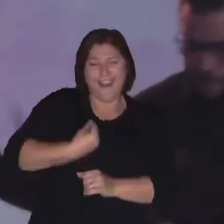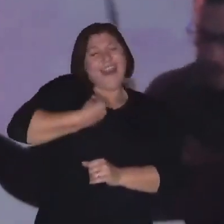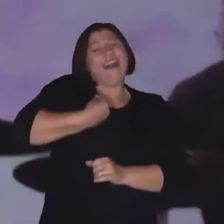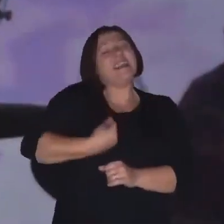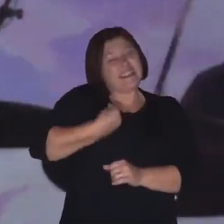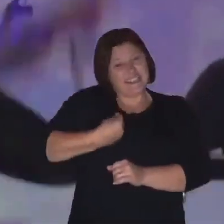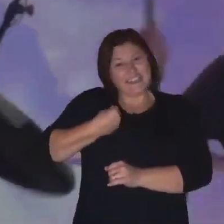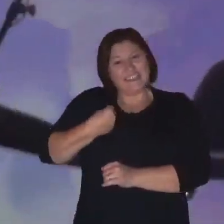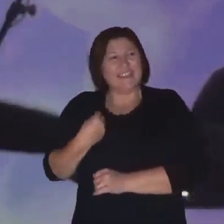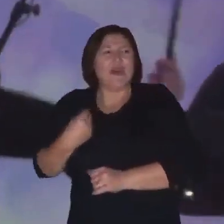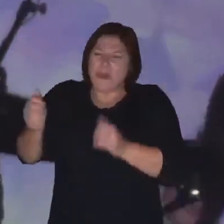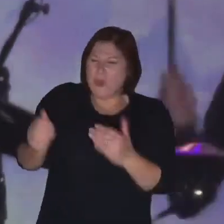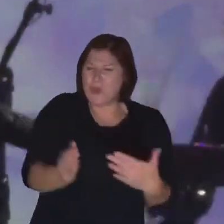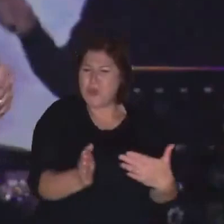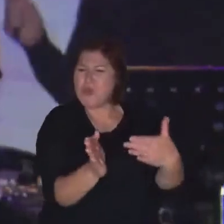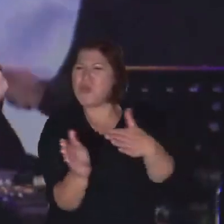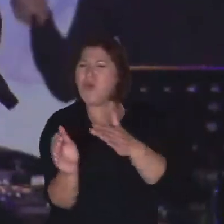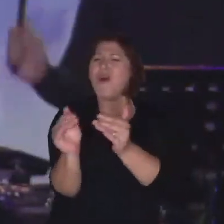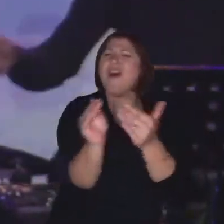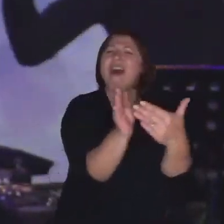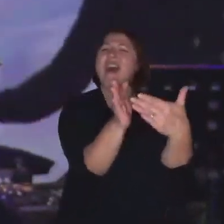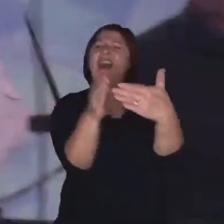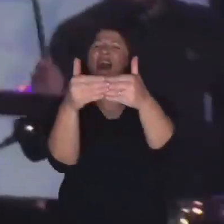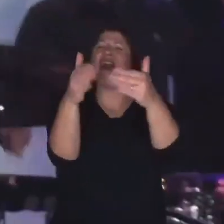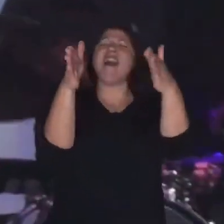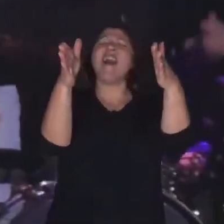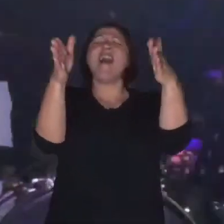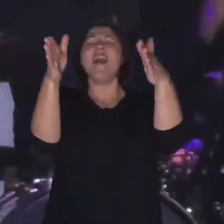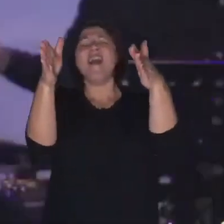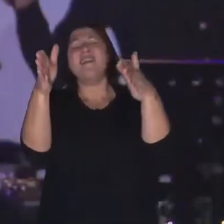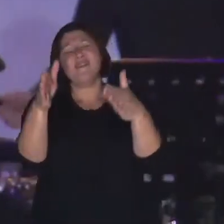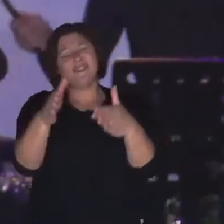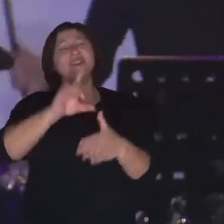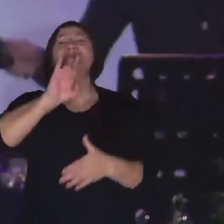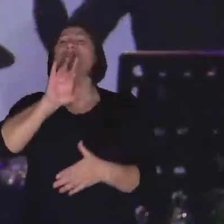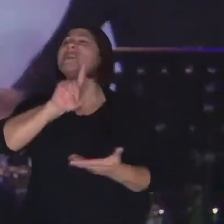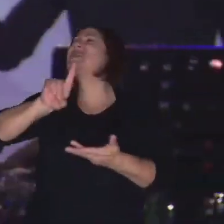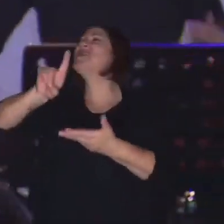Só tu tens poder assim.